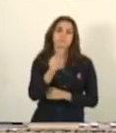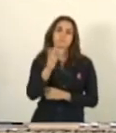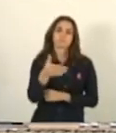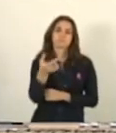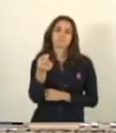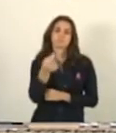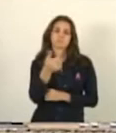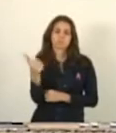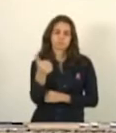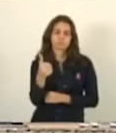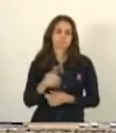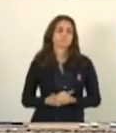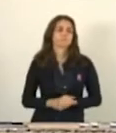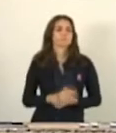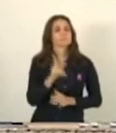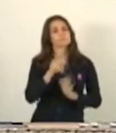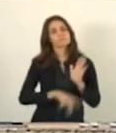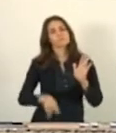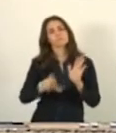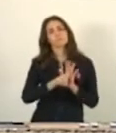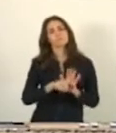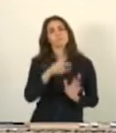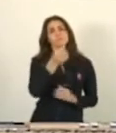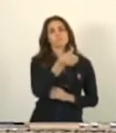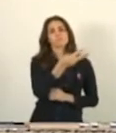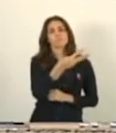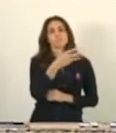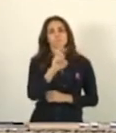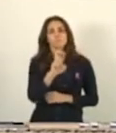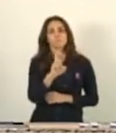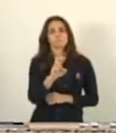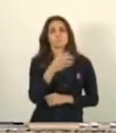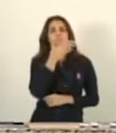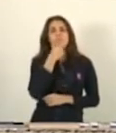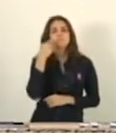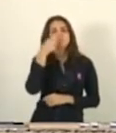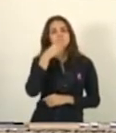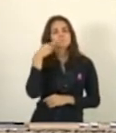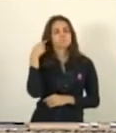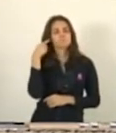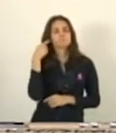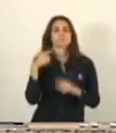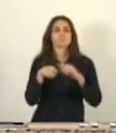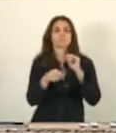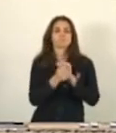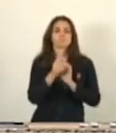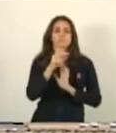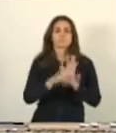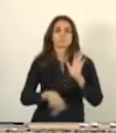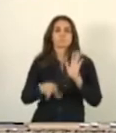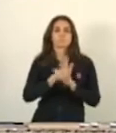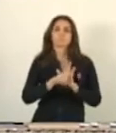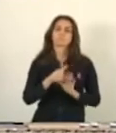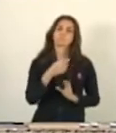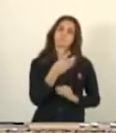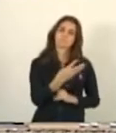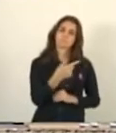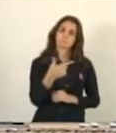367-2021. Próximo item, projeto de lei 635-2021, também deputado Capitão Assunção, junte-se ao projeto de lei